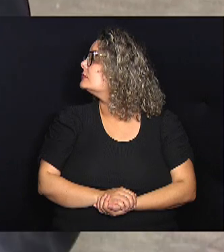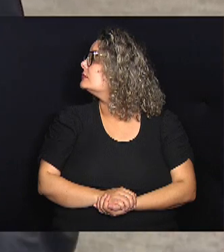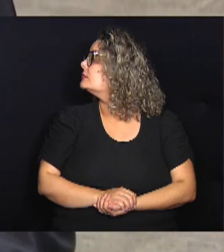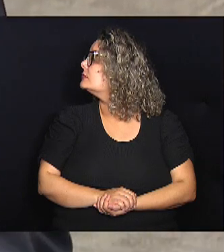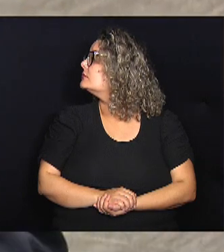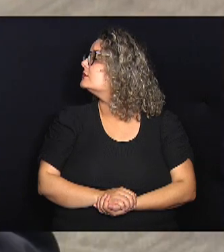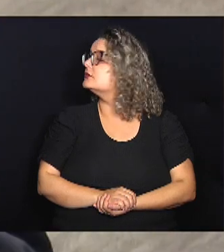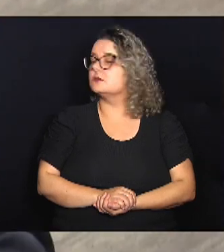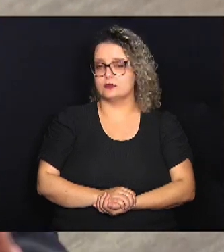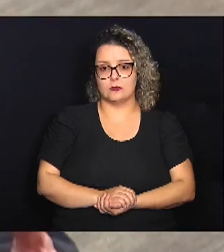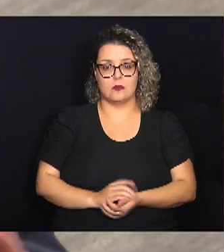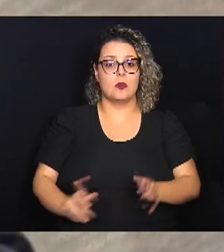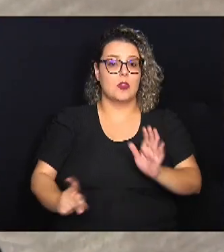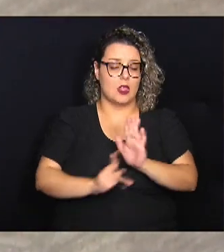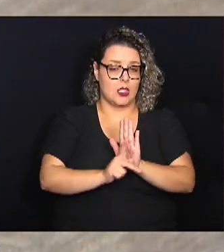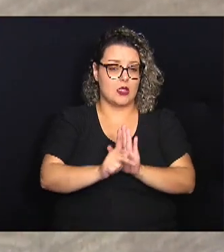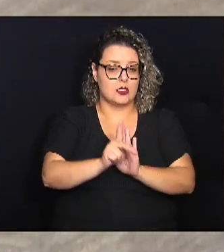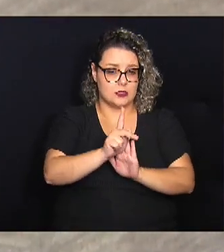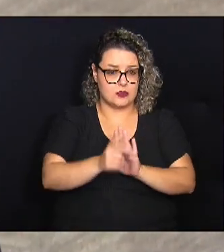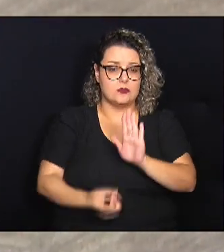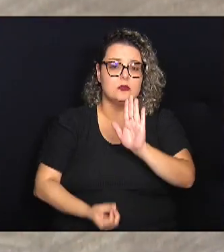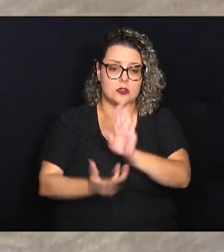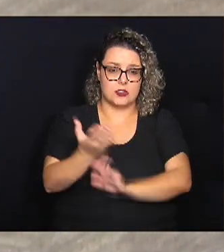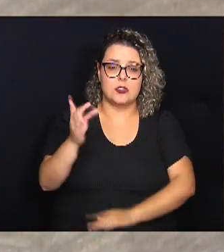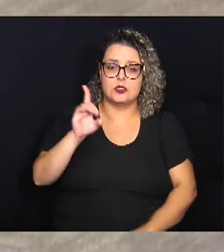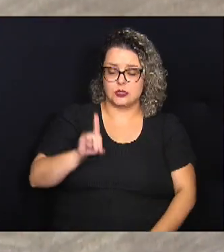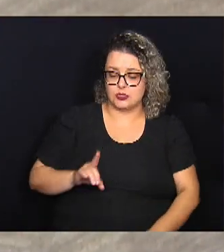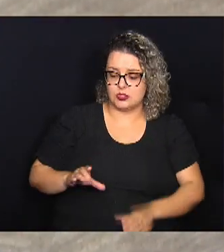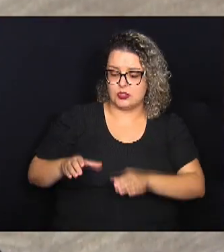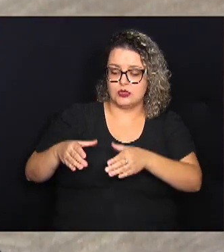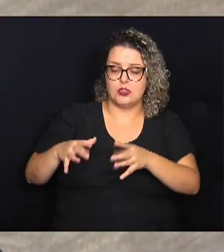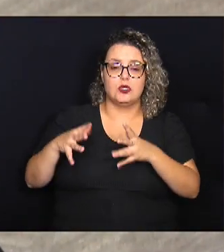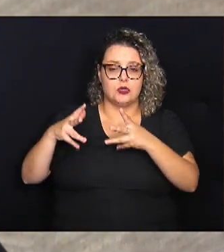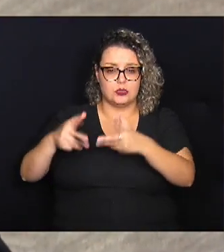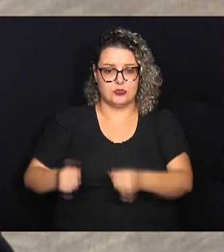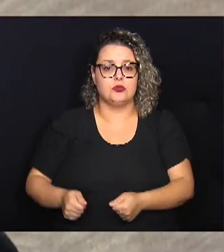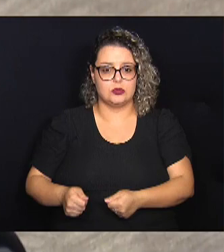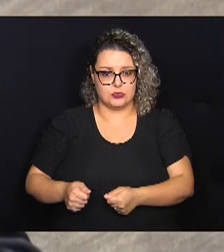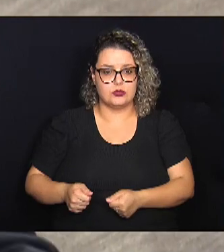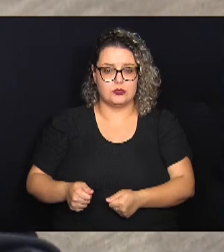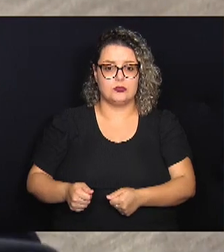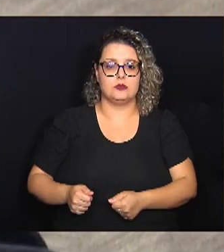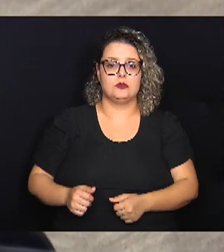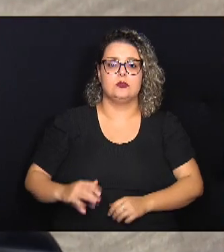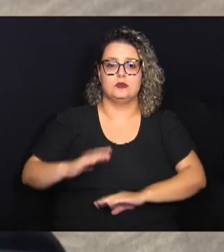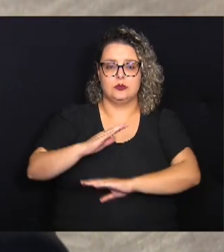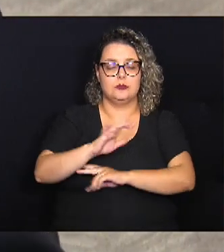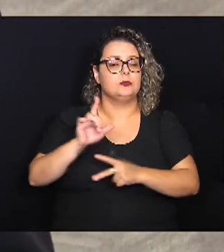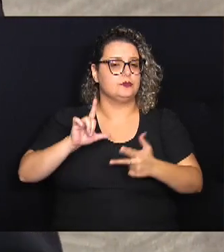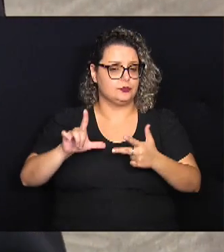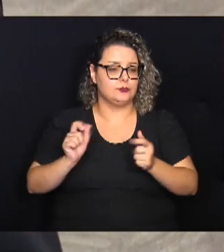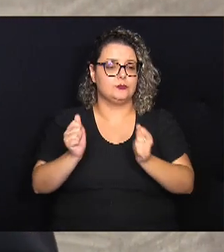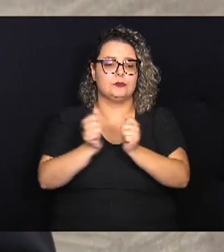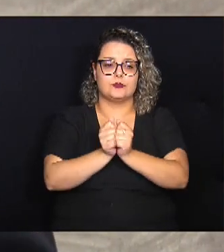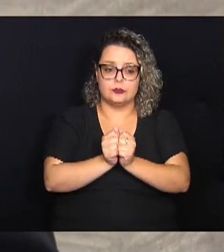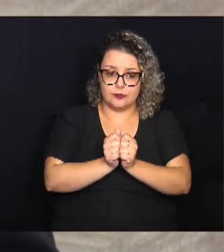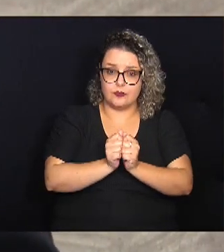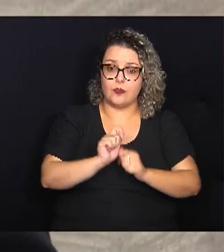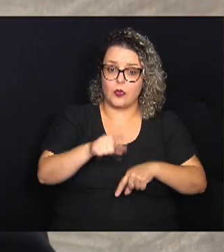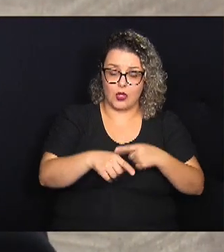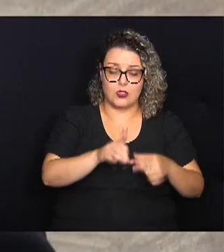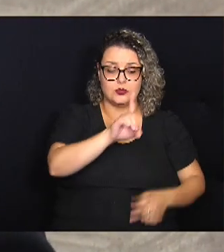Esse projeto foi elaborado pela diretoria geral, né, da Casa, diretoria administrativa, em conjunto com as demais